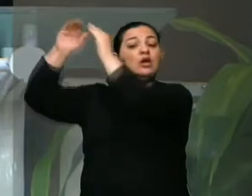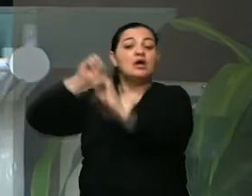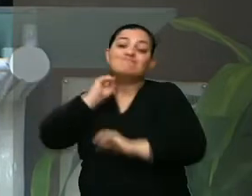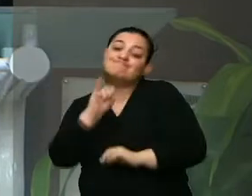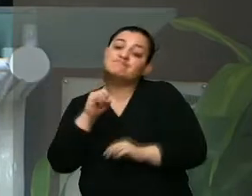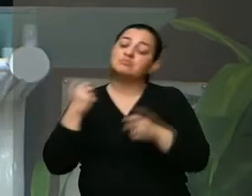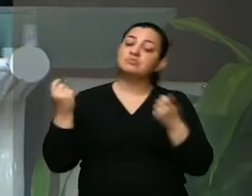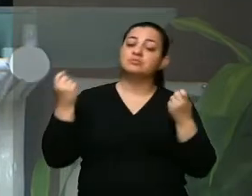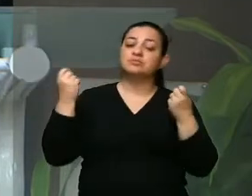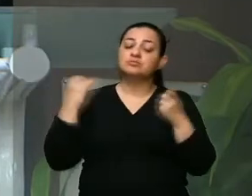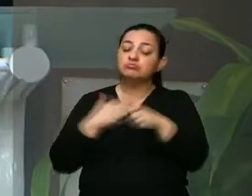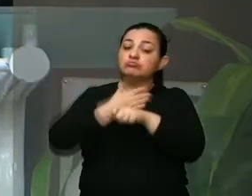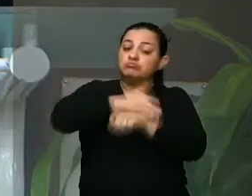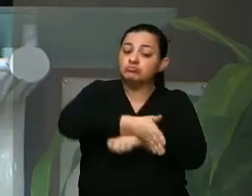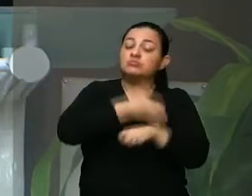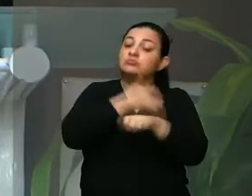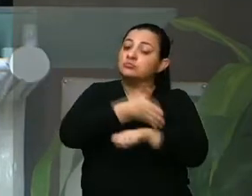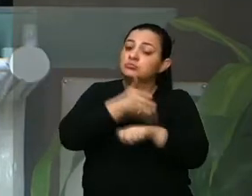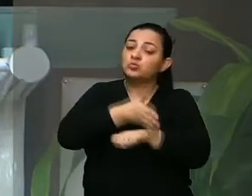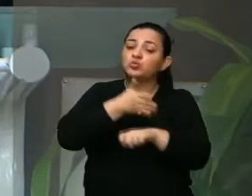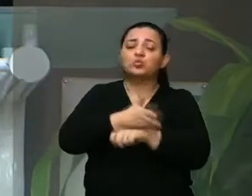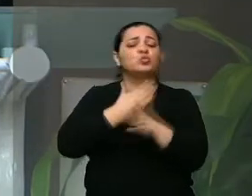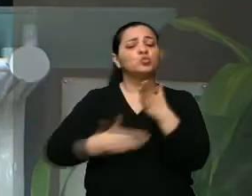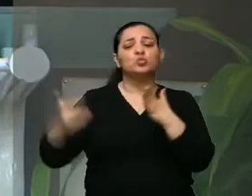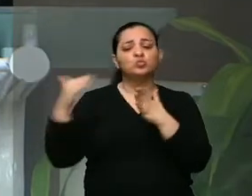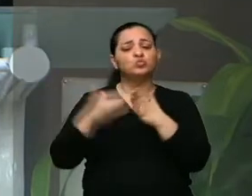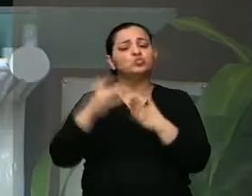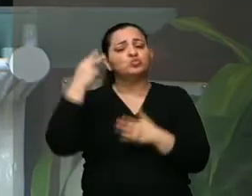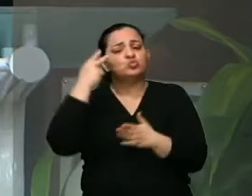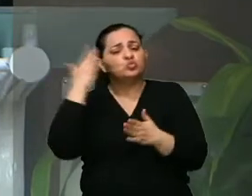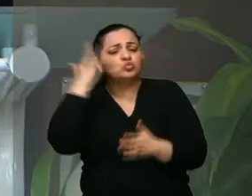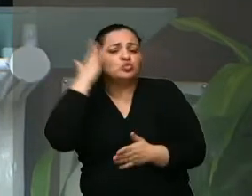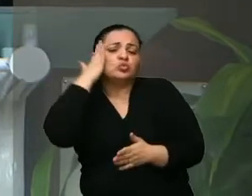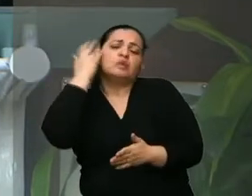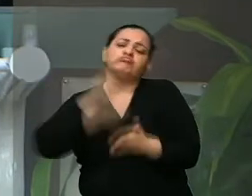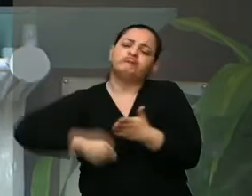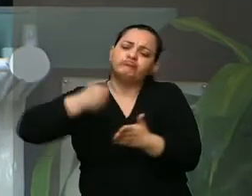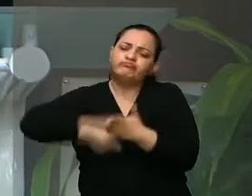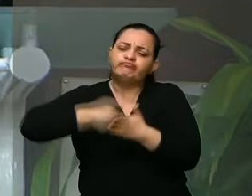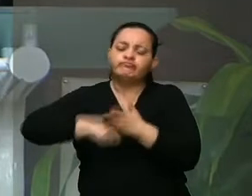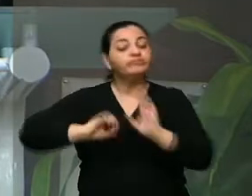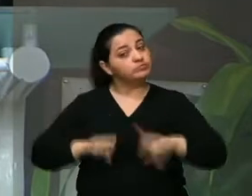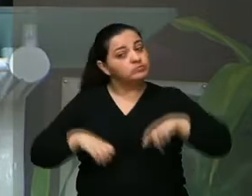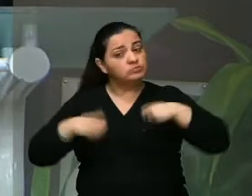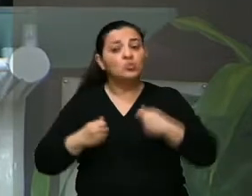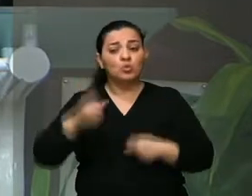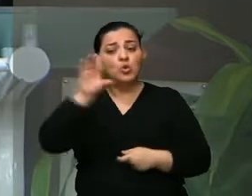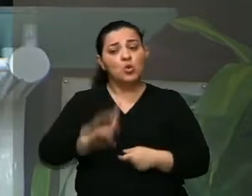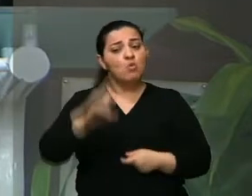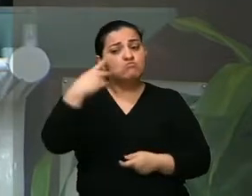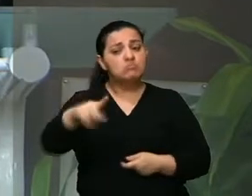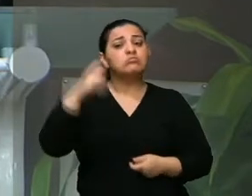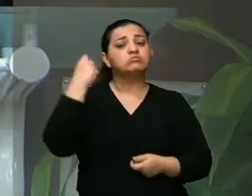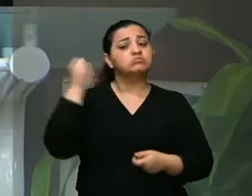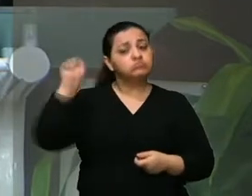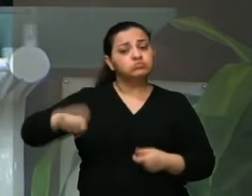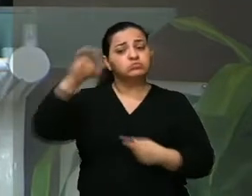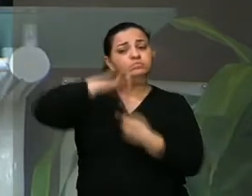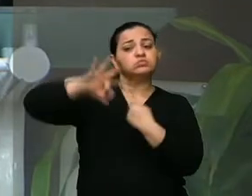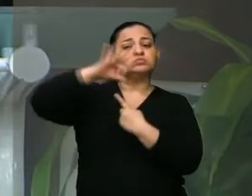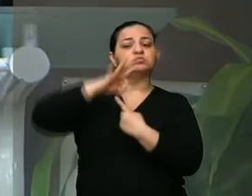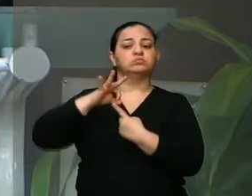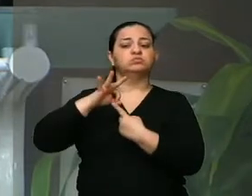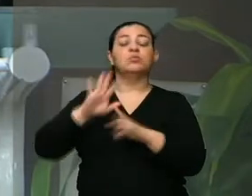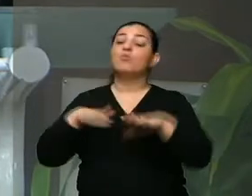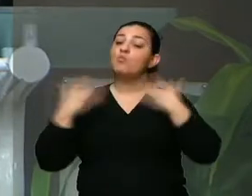você está lá tudo o que você sabe você está lutando você tem direito ao espírito santo